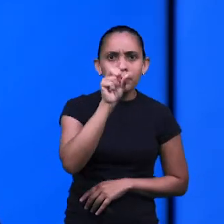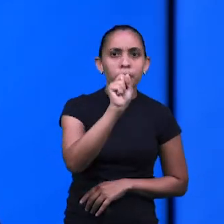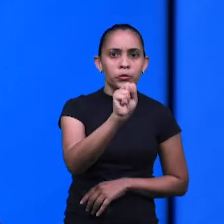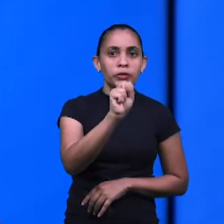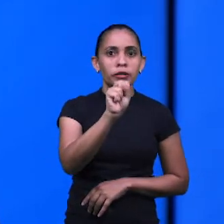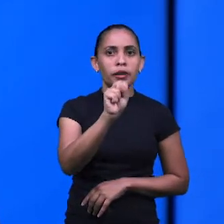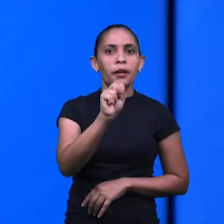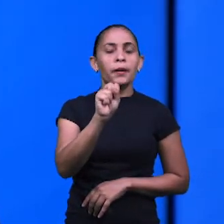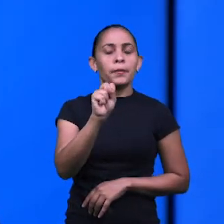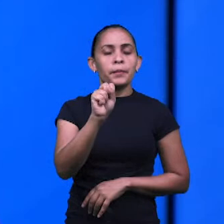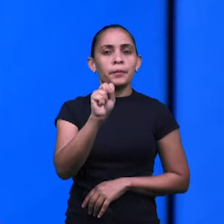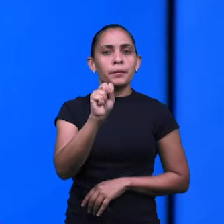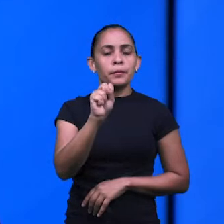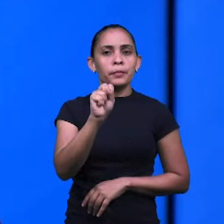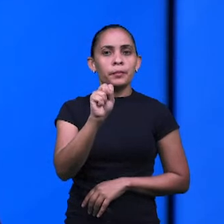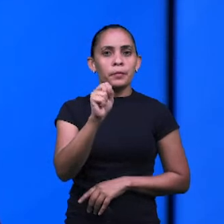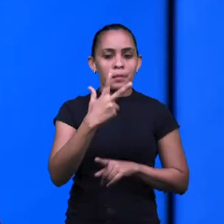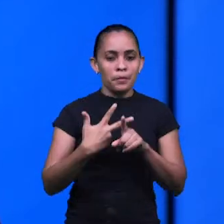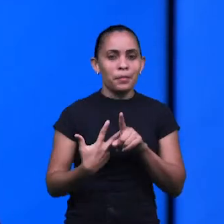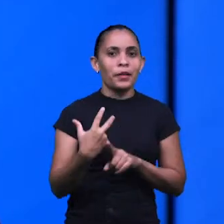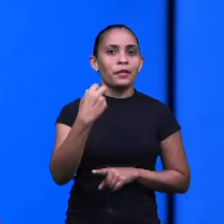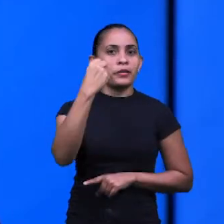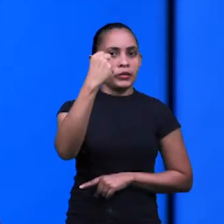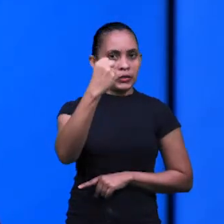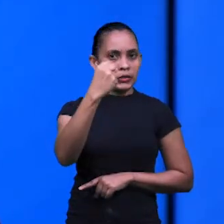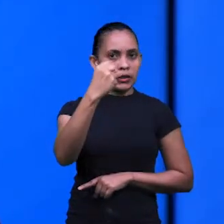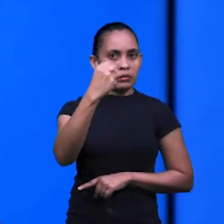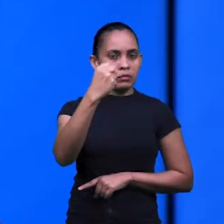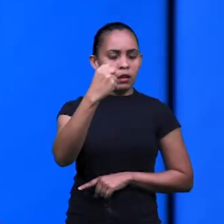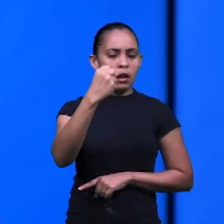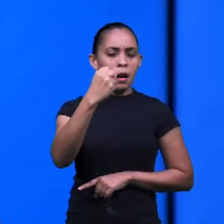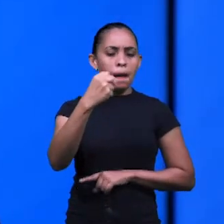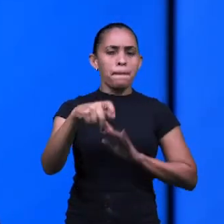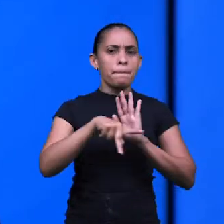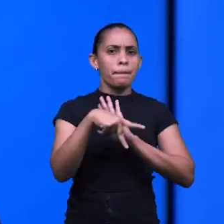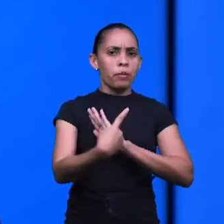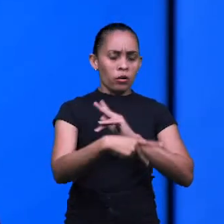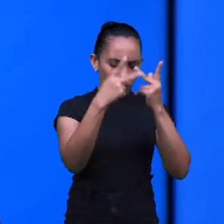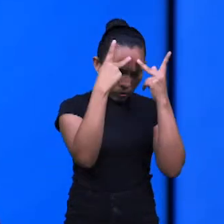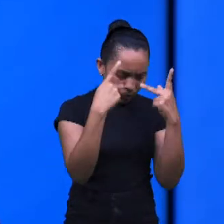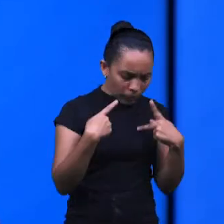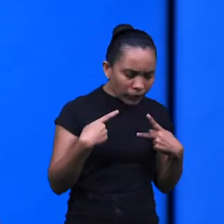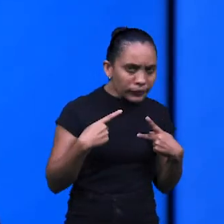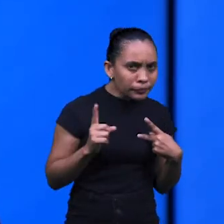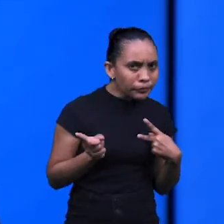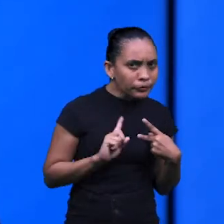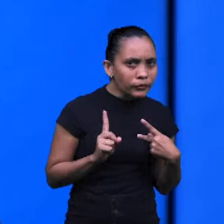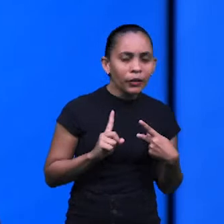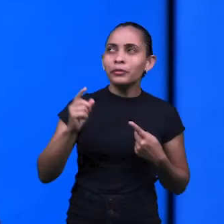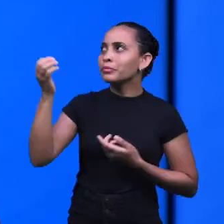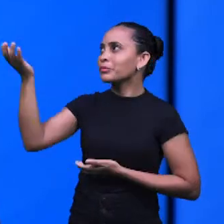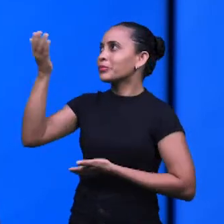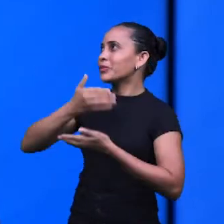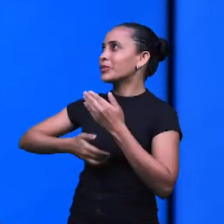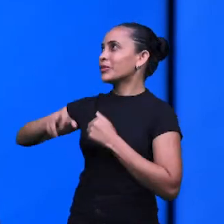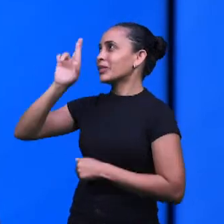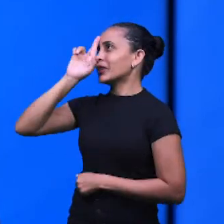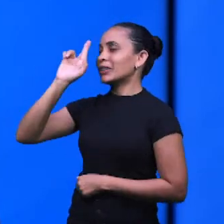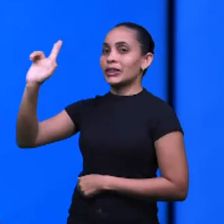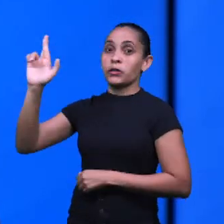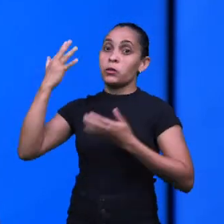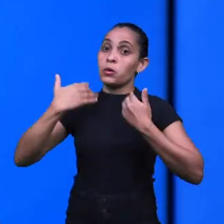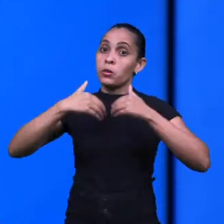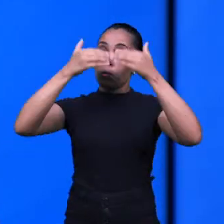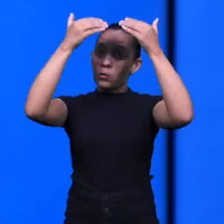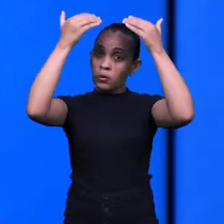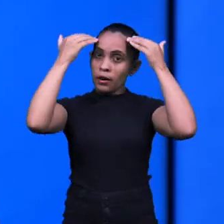para vencer a morte, ela não vem do homem nenhum. Ela vem daquele que é o Rei dos Reis,